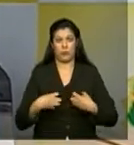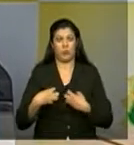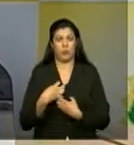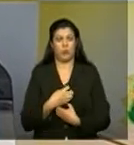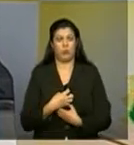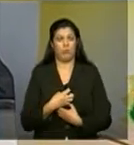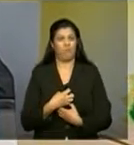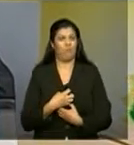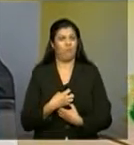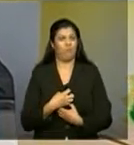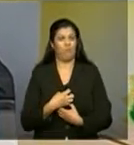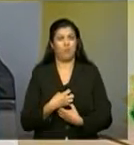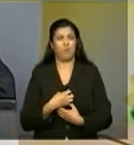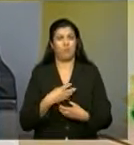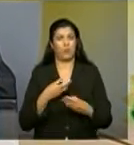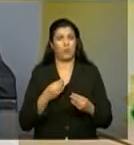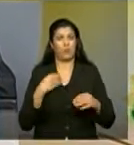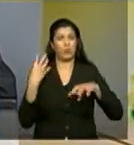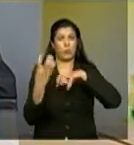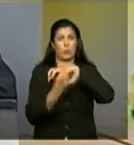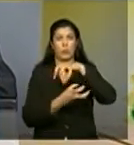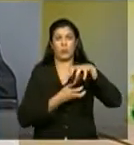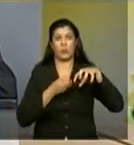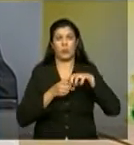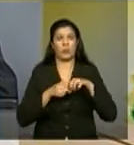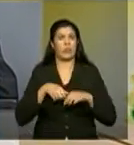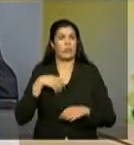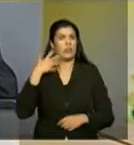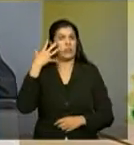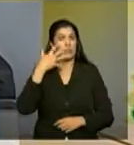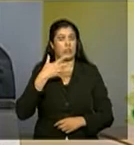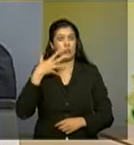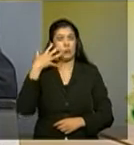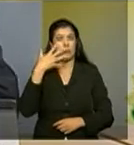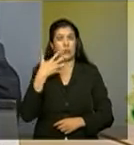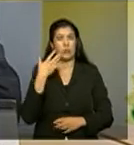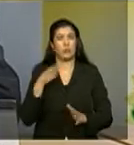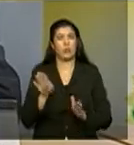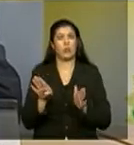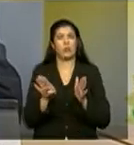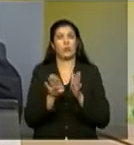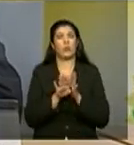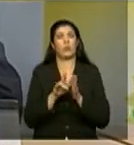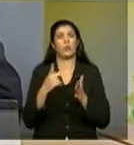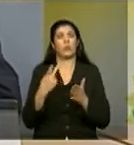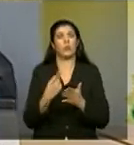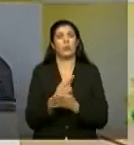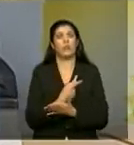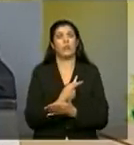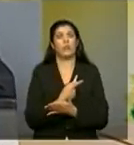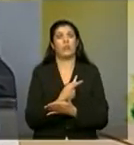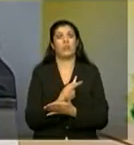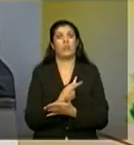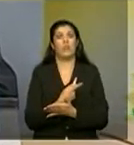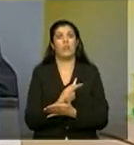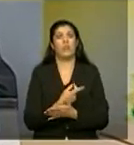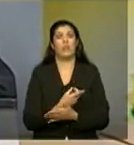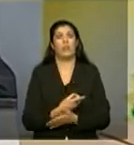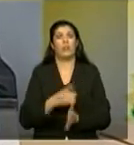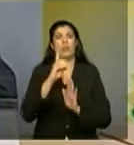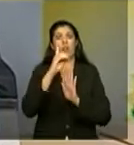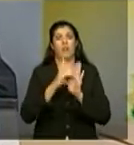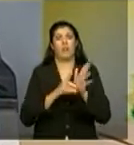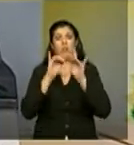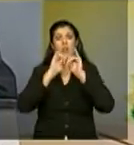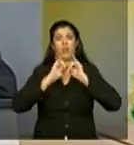muito do político até que chegou a declaração do presidente do congresso